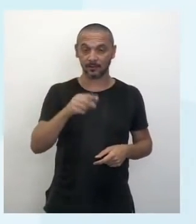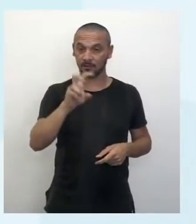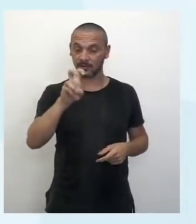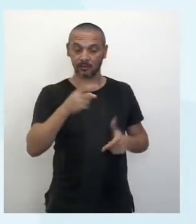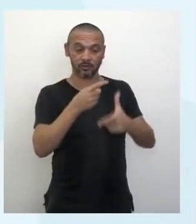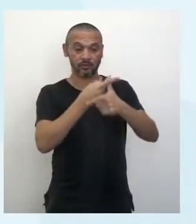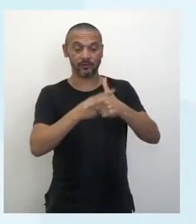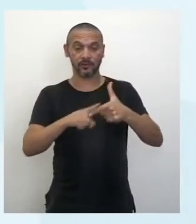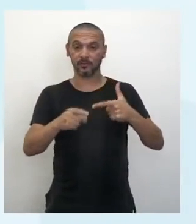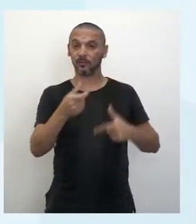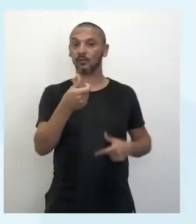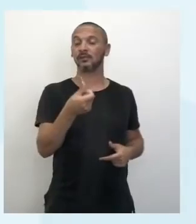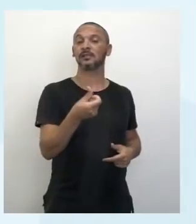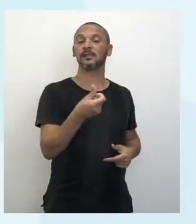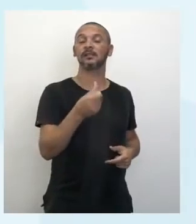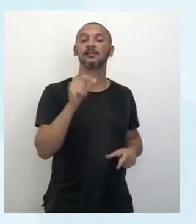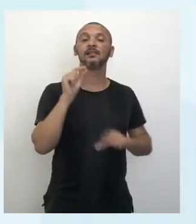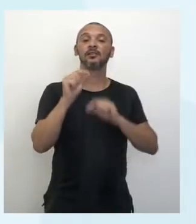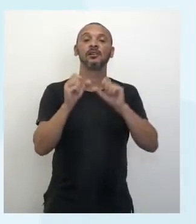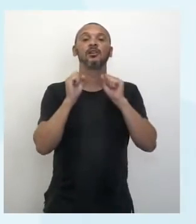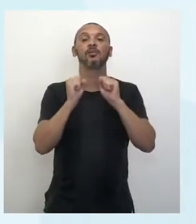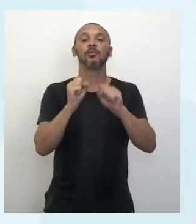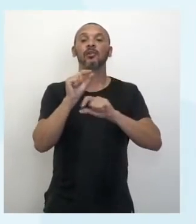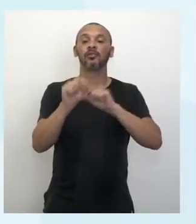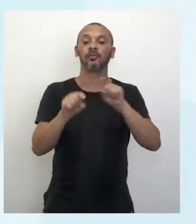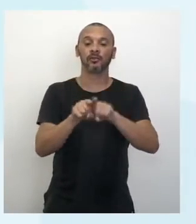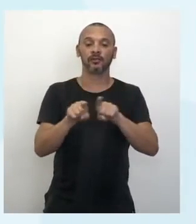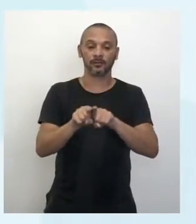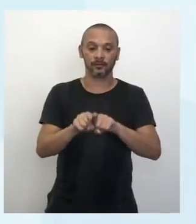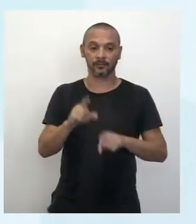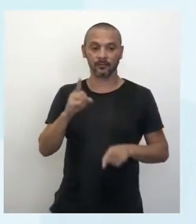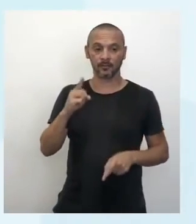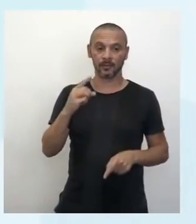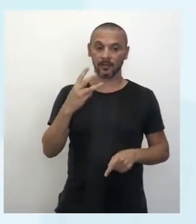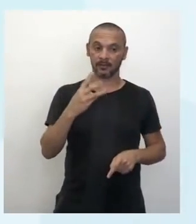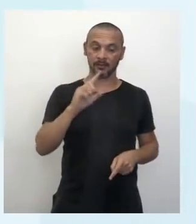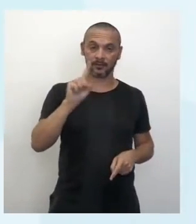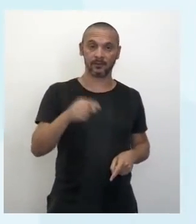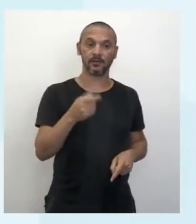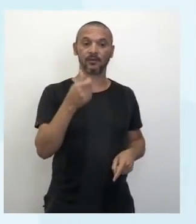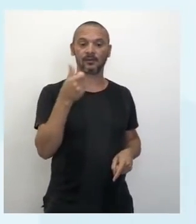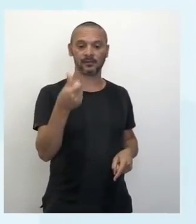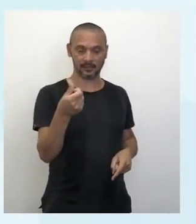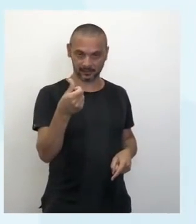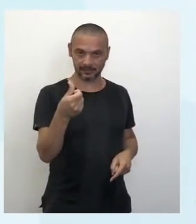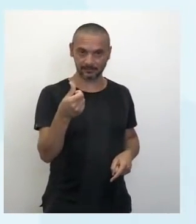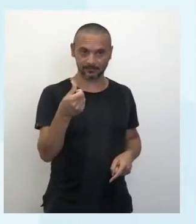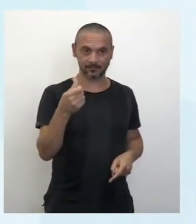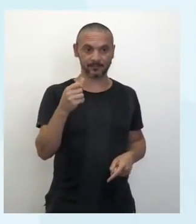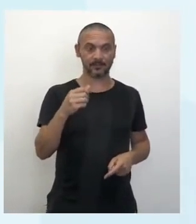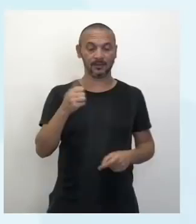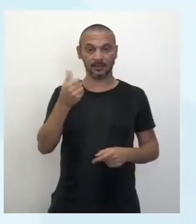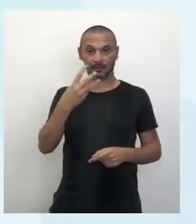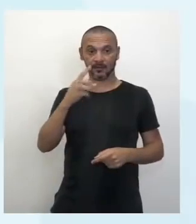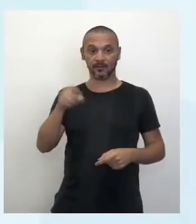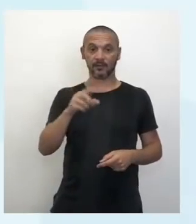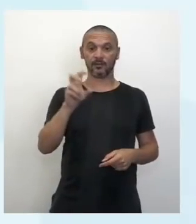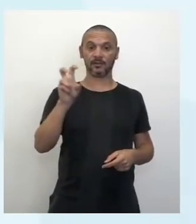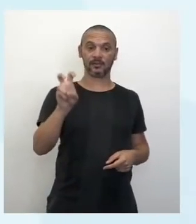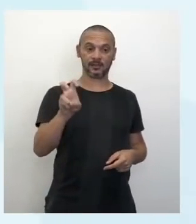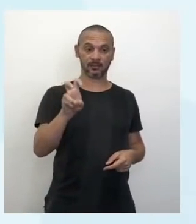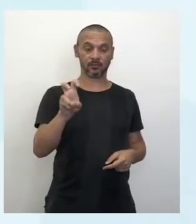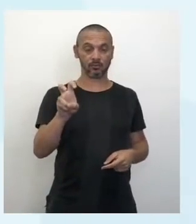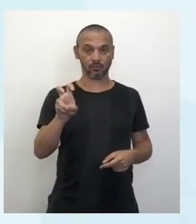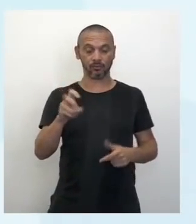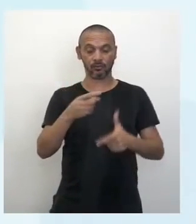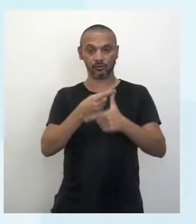13,5 dividido por 6, né? Você poderia ter feito assim, ó, 13,6, não é isso? 13,6